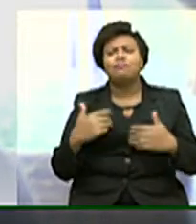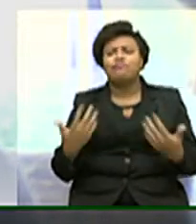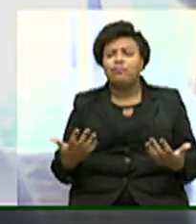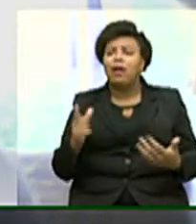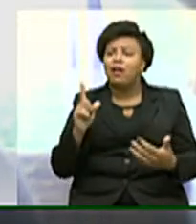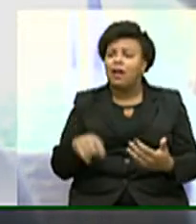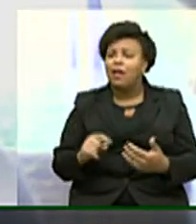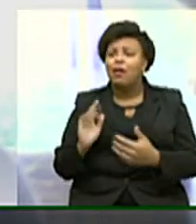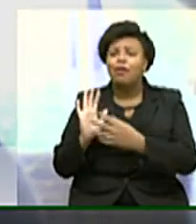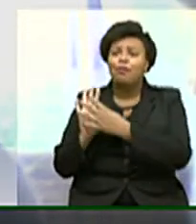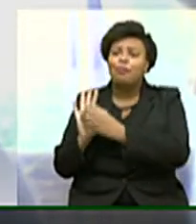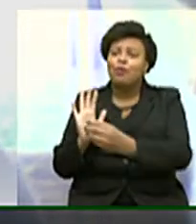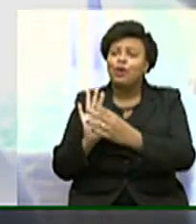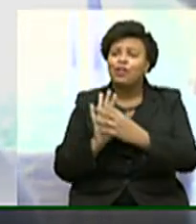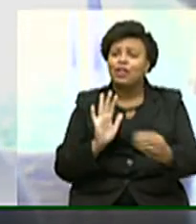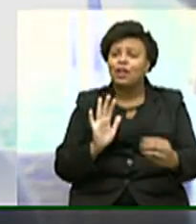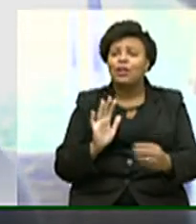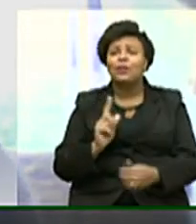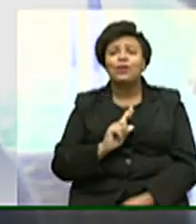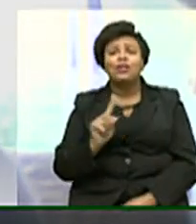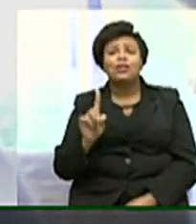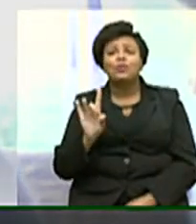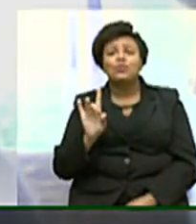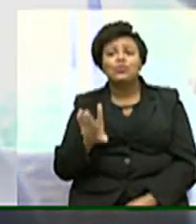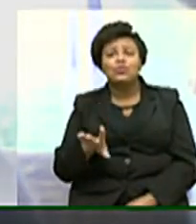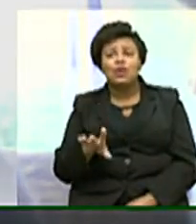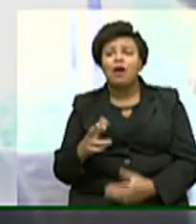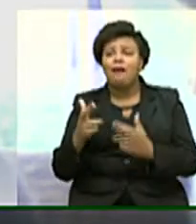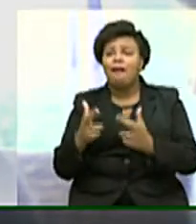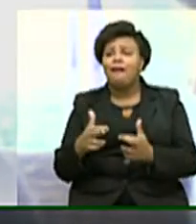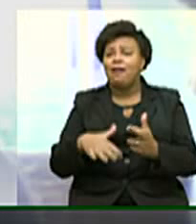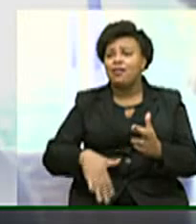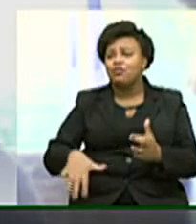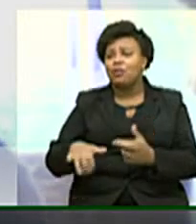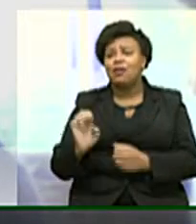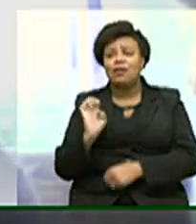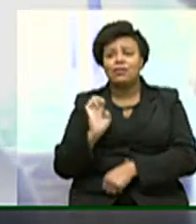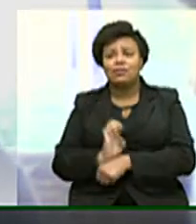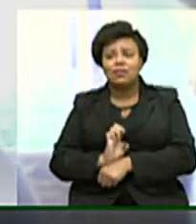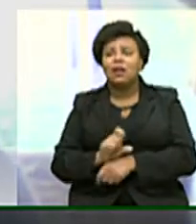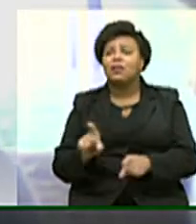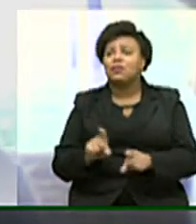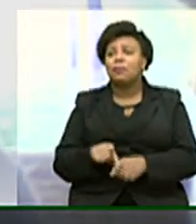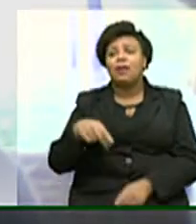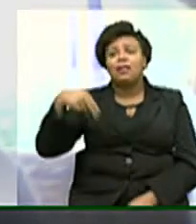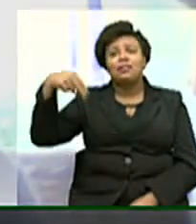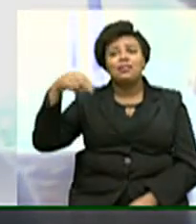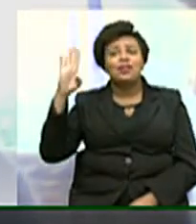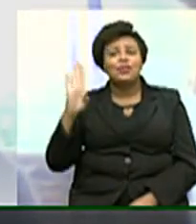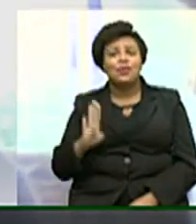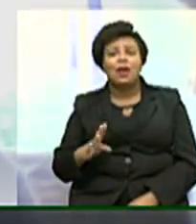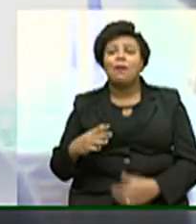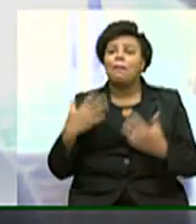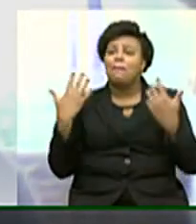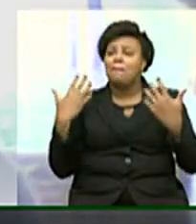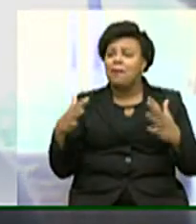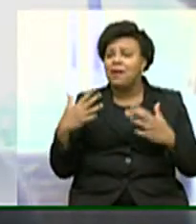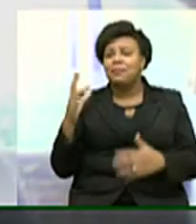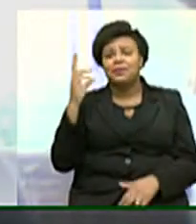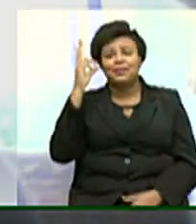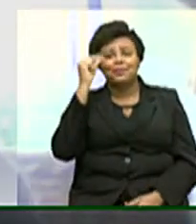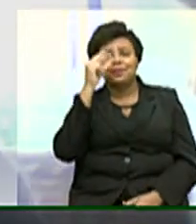é o modelo, como eu disse, não só regional, estadual, como nacional. Então, parabéns a esse jovem